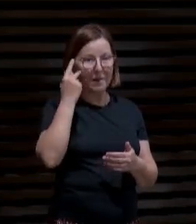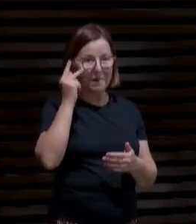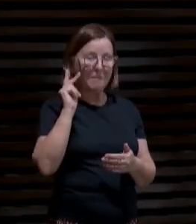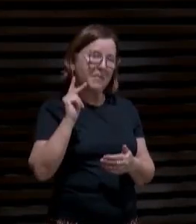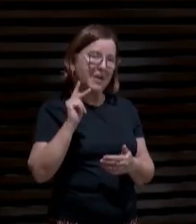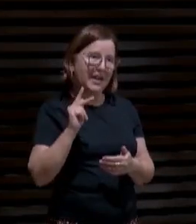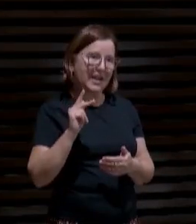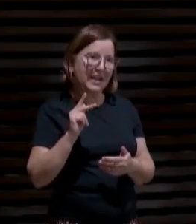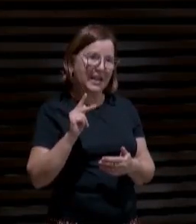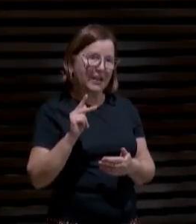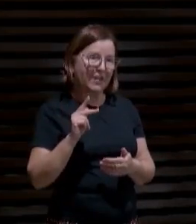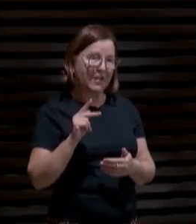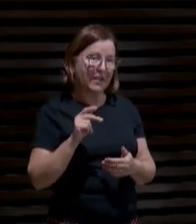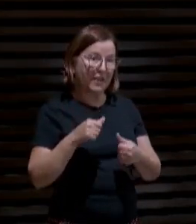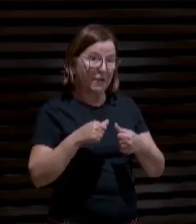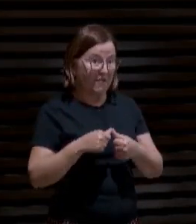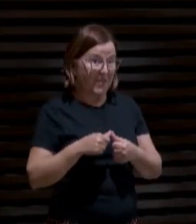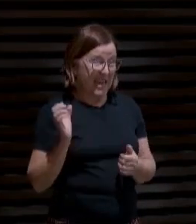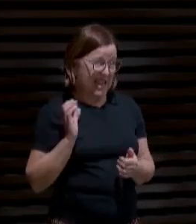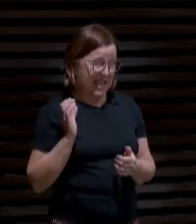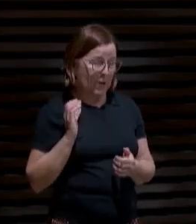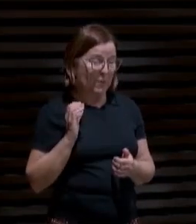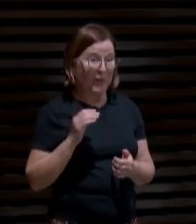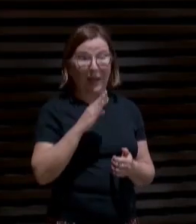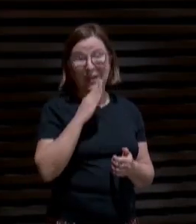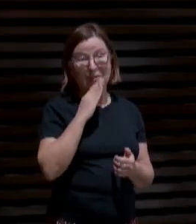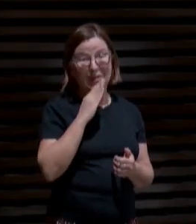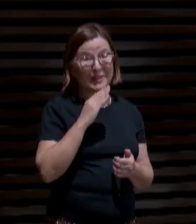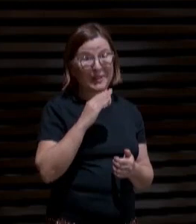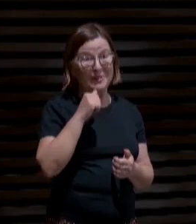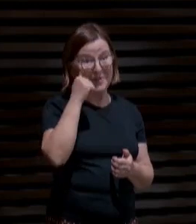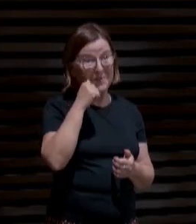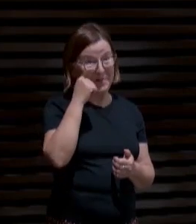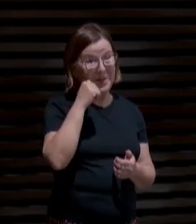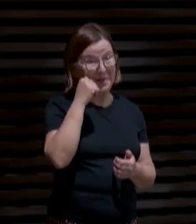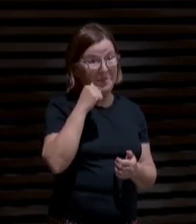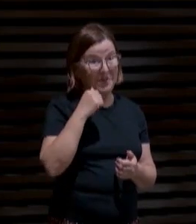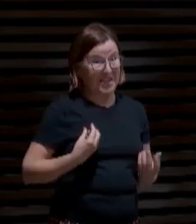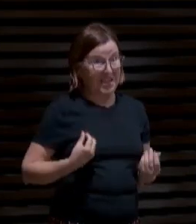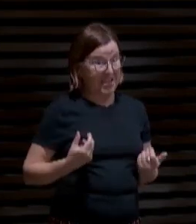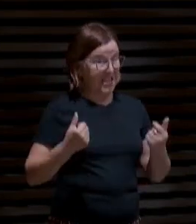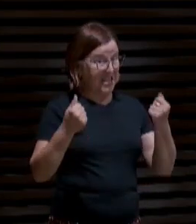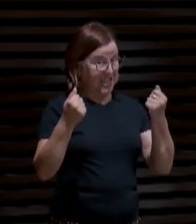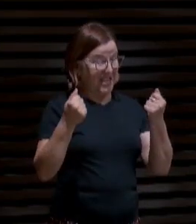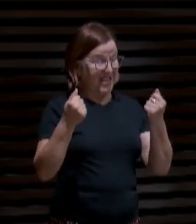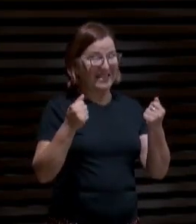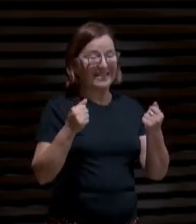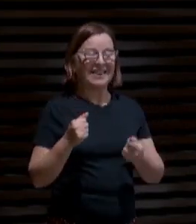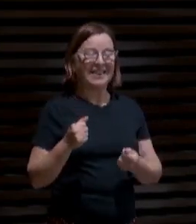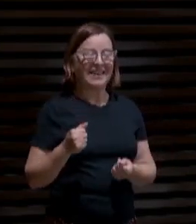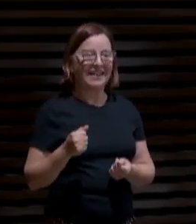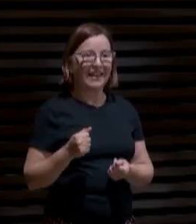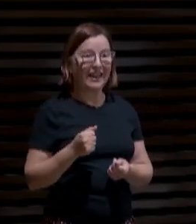ele conheceu Cláudia Prócula, filha mais nova de Júlia, que era, por sua vez, filha